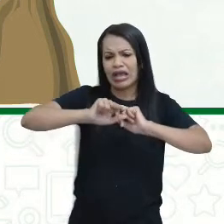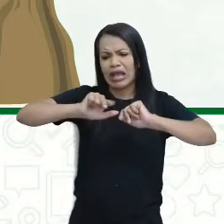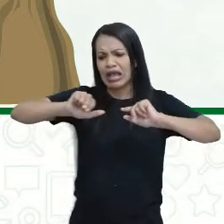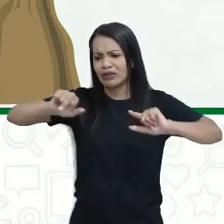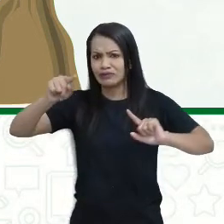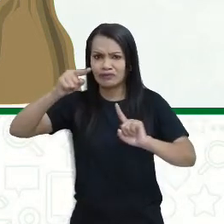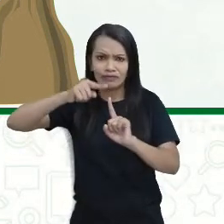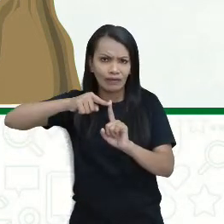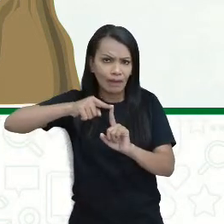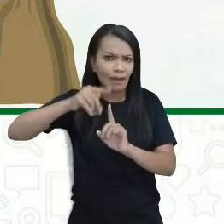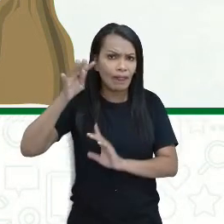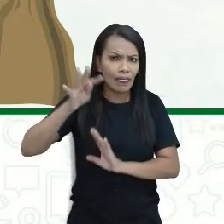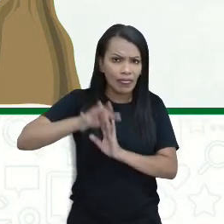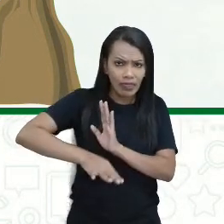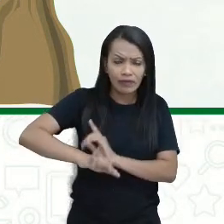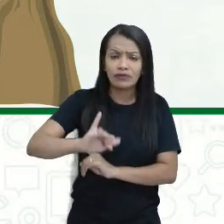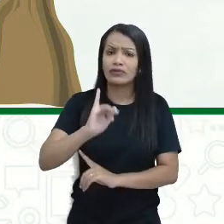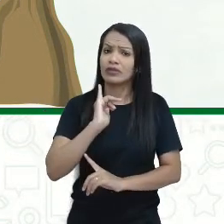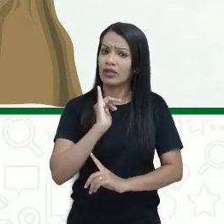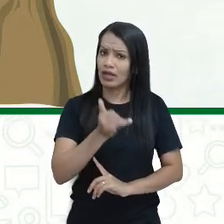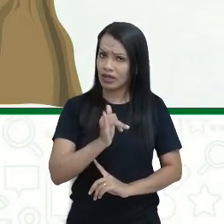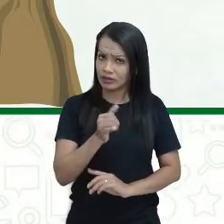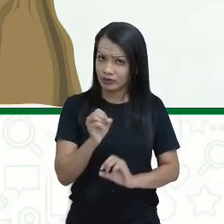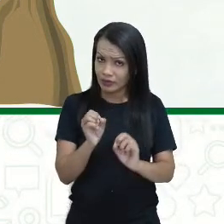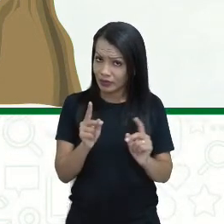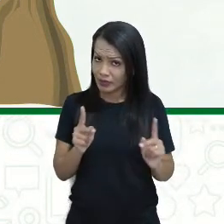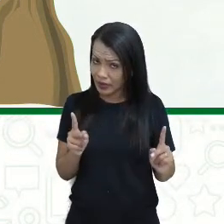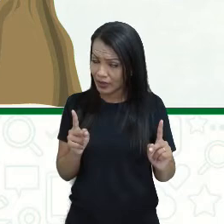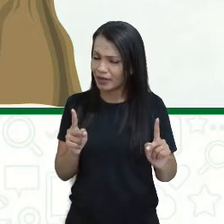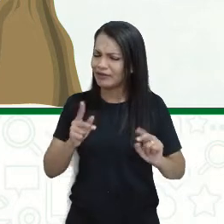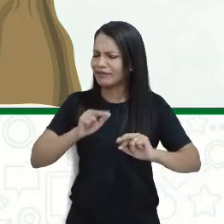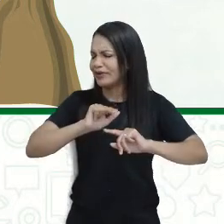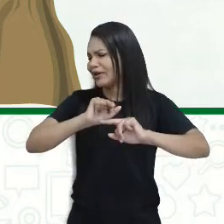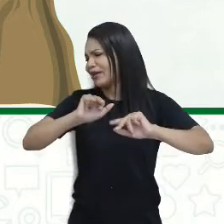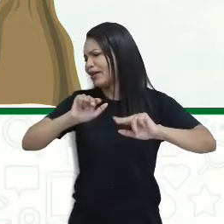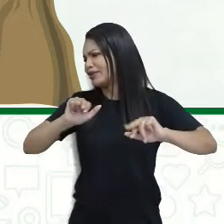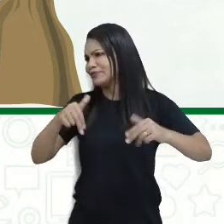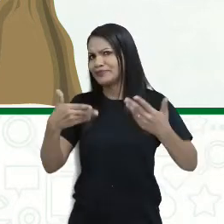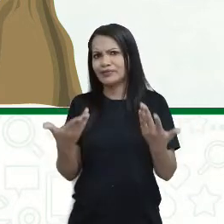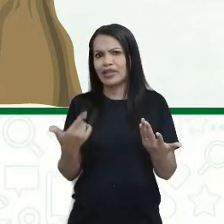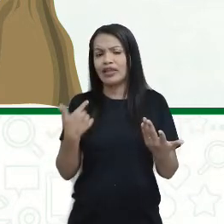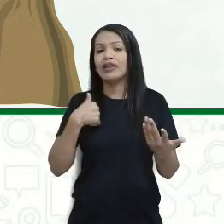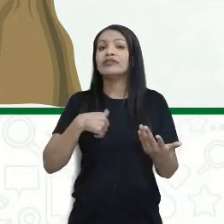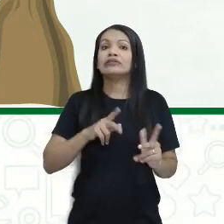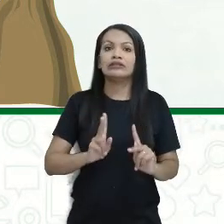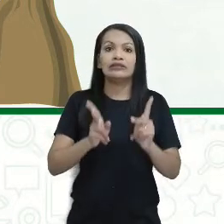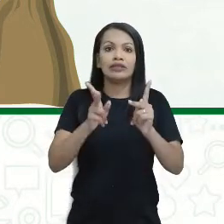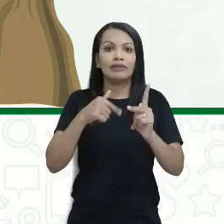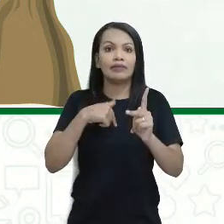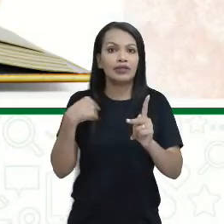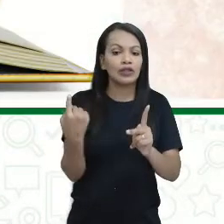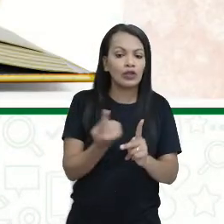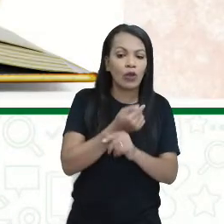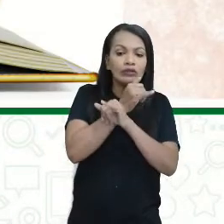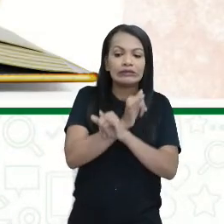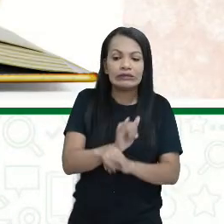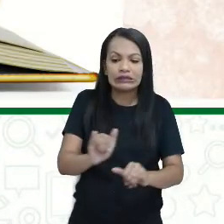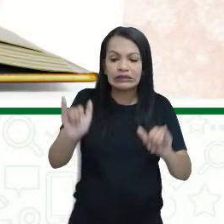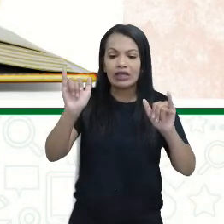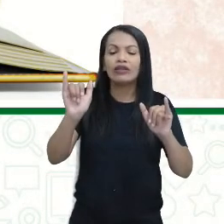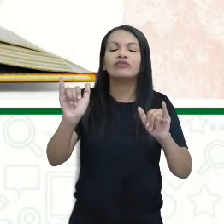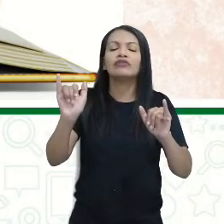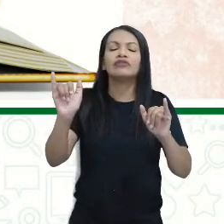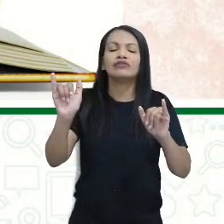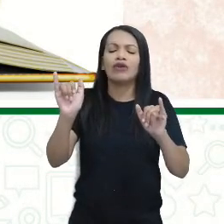de textos narrativos, tá bom? Muitos. Toda vez que a gente está contando alguma coisa, a gente está fazendo